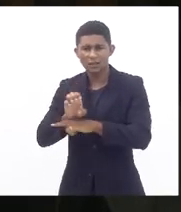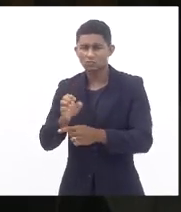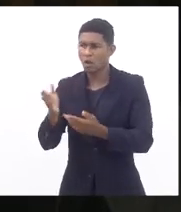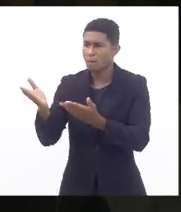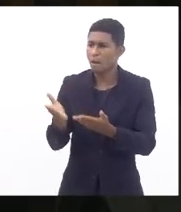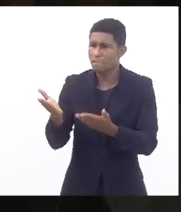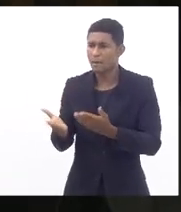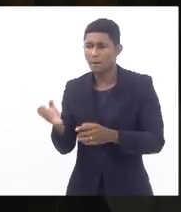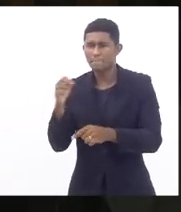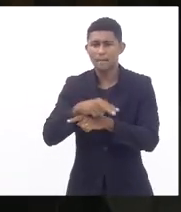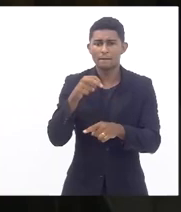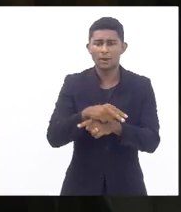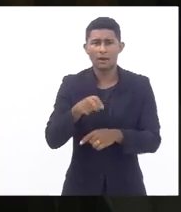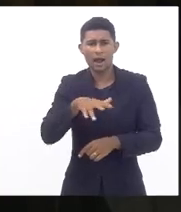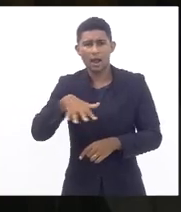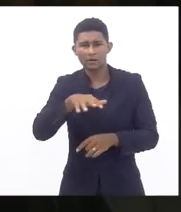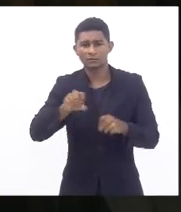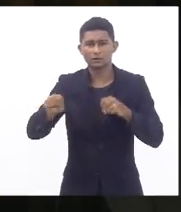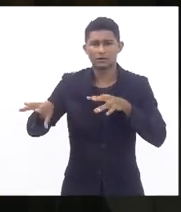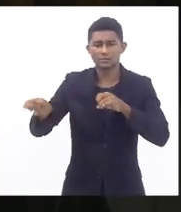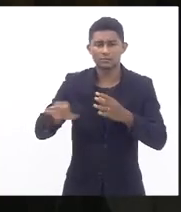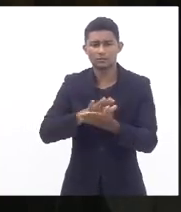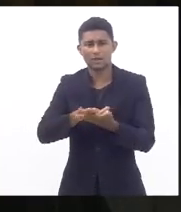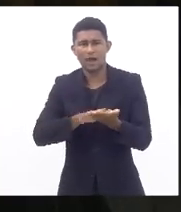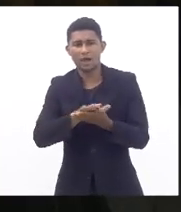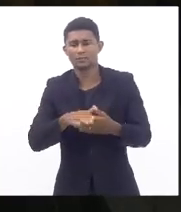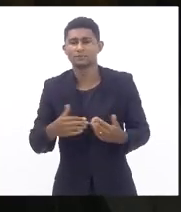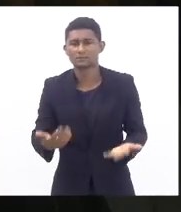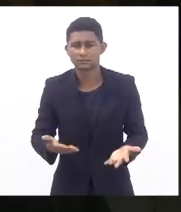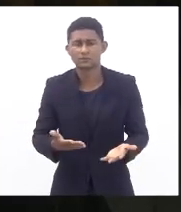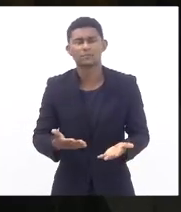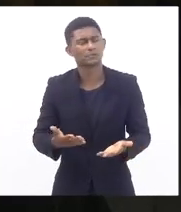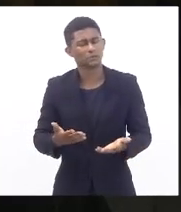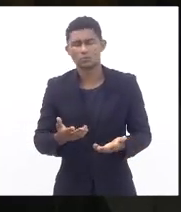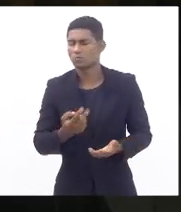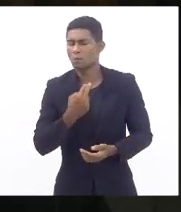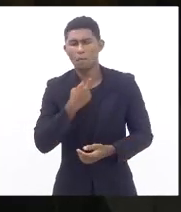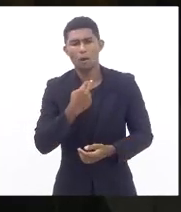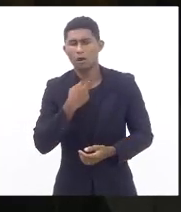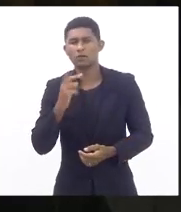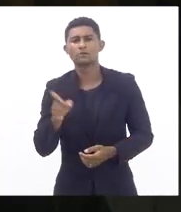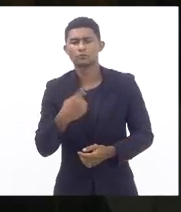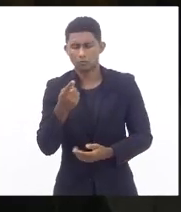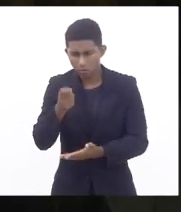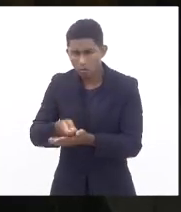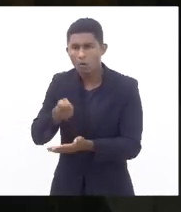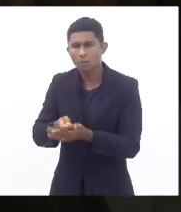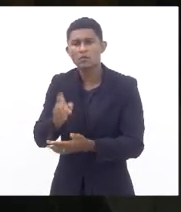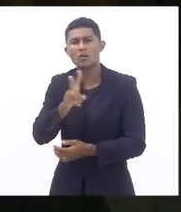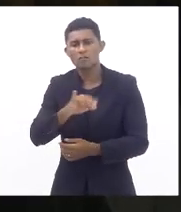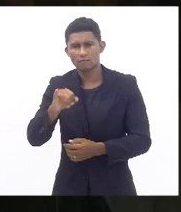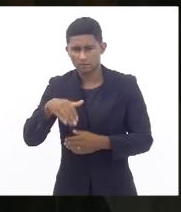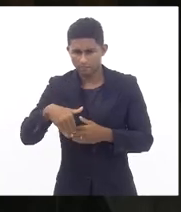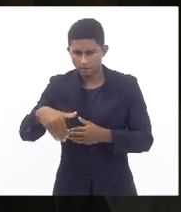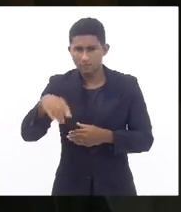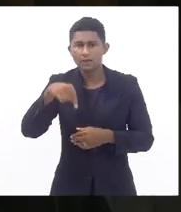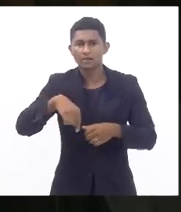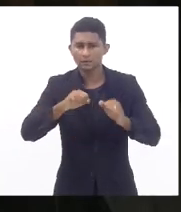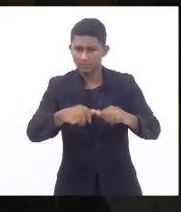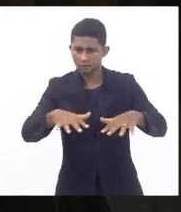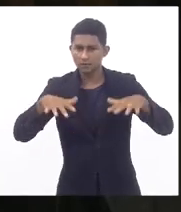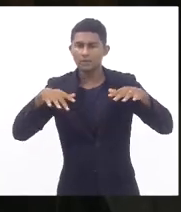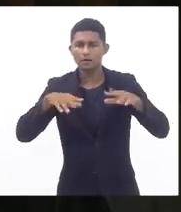tenha convocado em diversas outras áreas. Então, isso é um absurdo, a gente fez essa cobrança. Vamos marcar uma audiência pública aqui na Comissão de